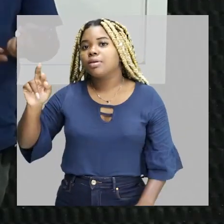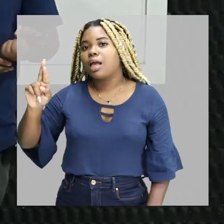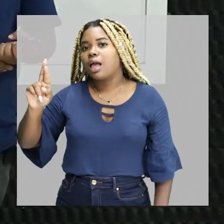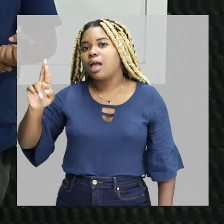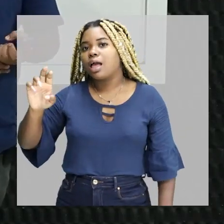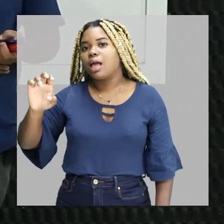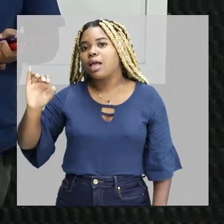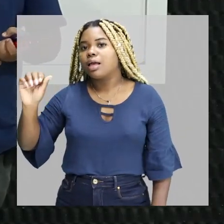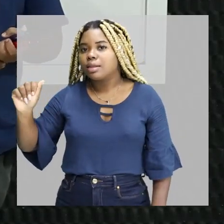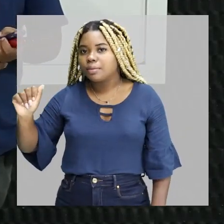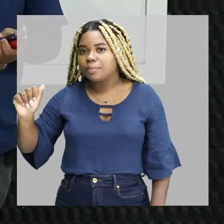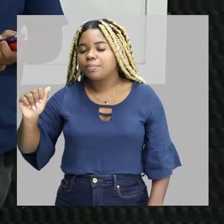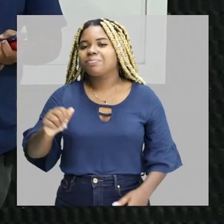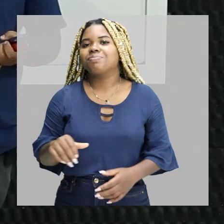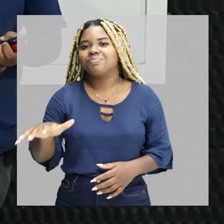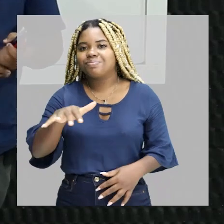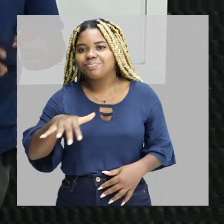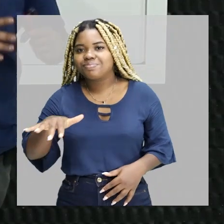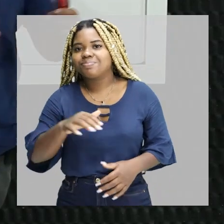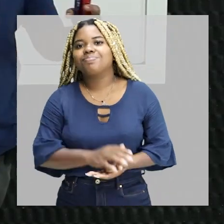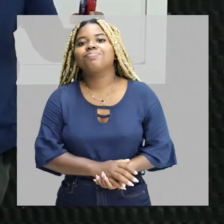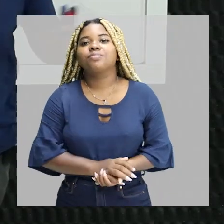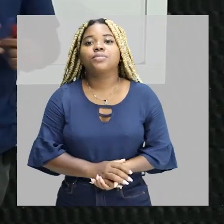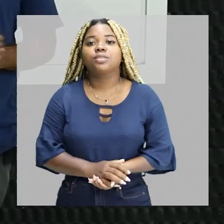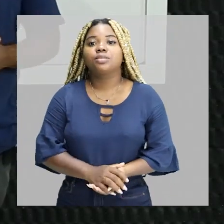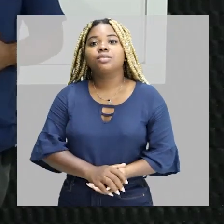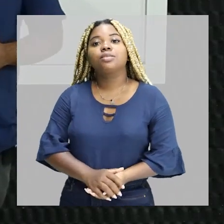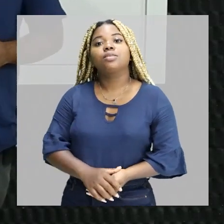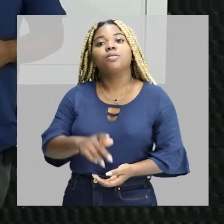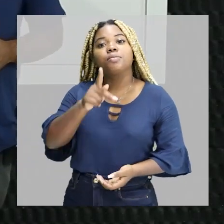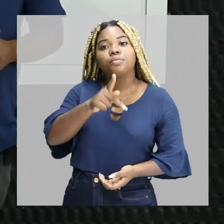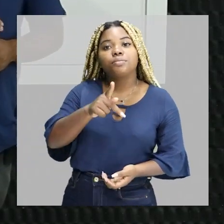mais pesado do que um carro, ok? Um carrinho popular.